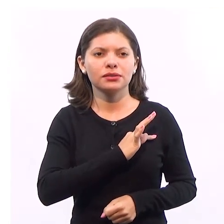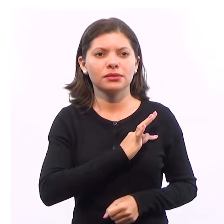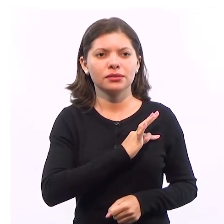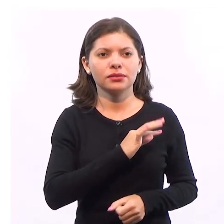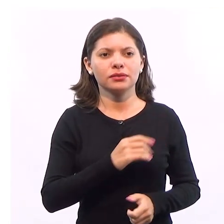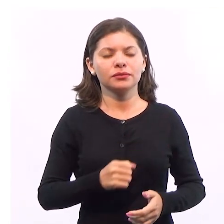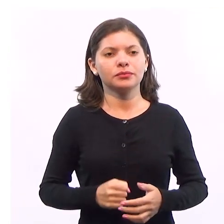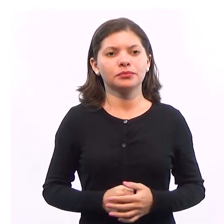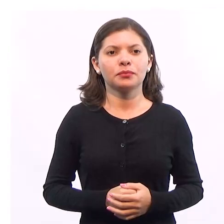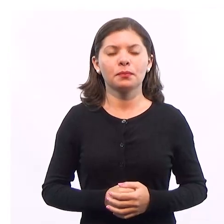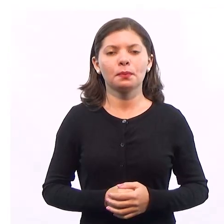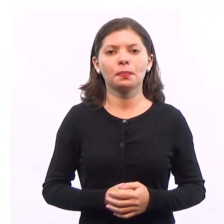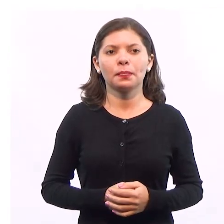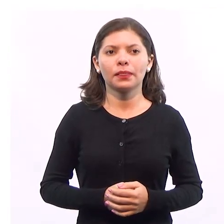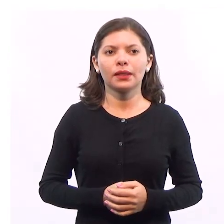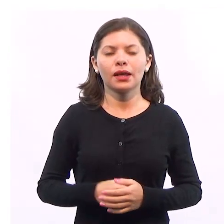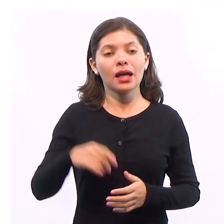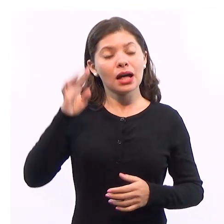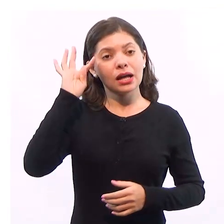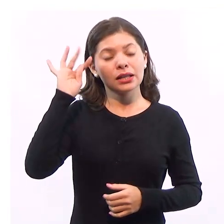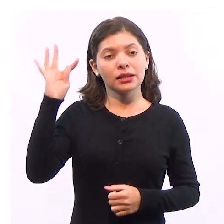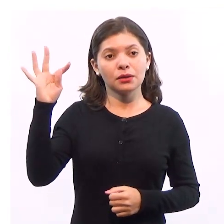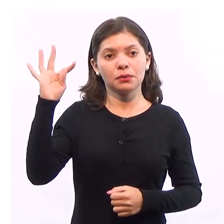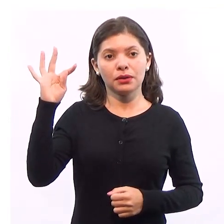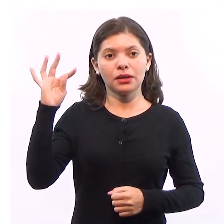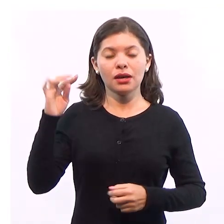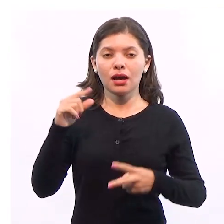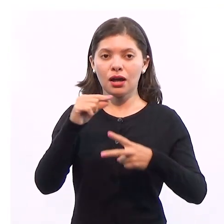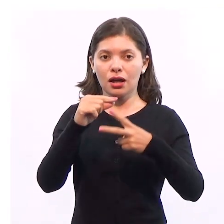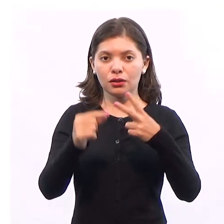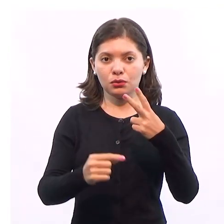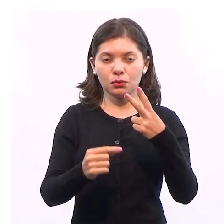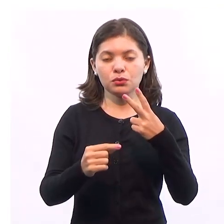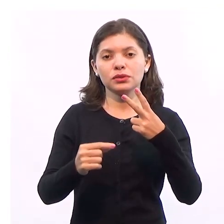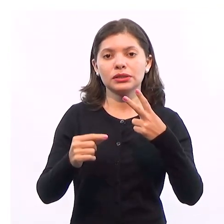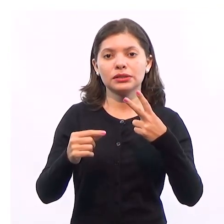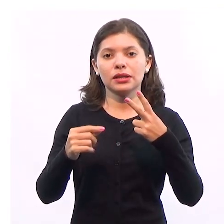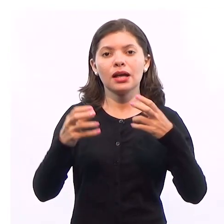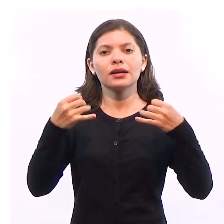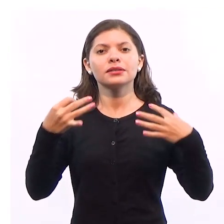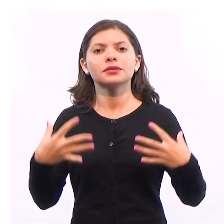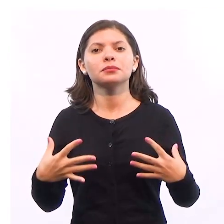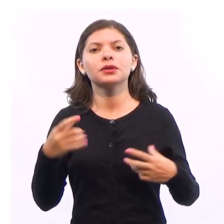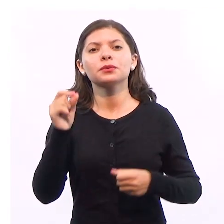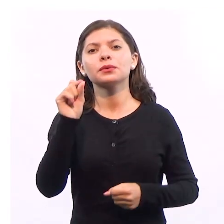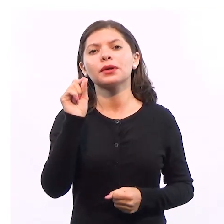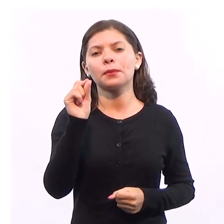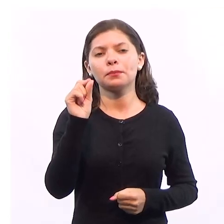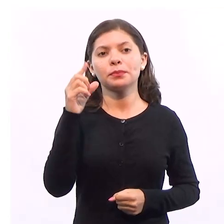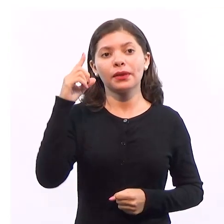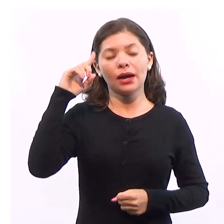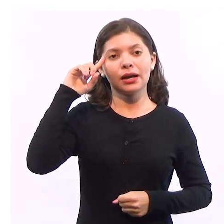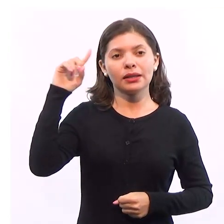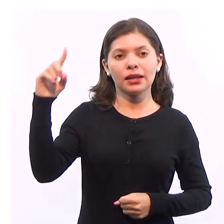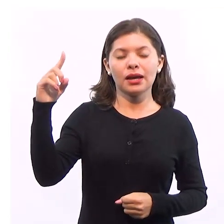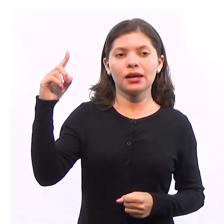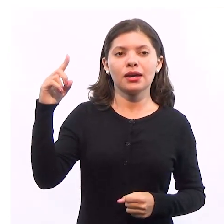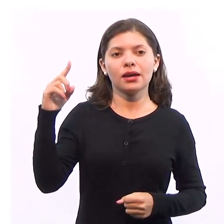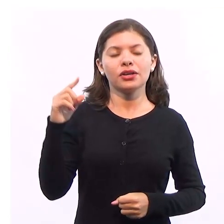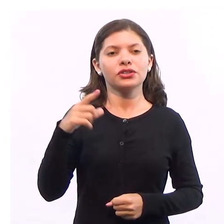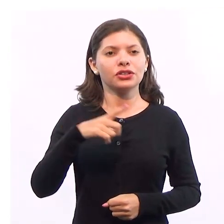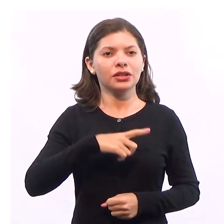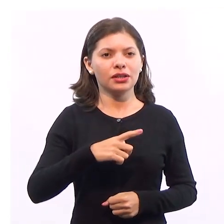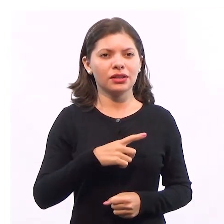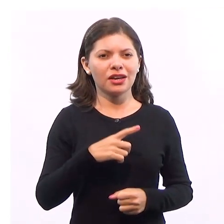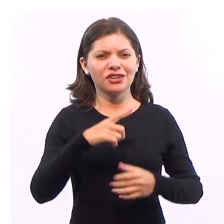as técnicas em si. Tá? A teoria contingencial, ela já vai tratar o seguinte, ó, ela preconiza a ideia de